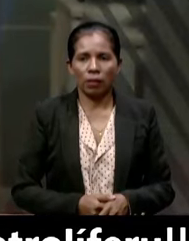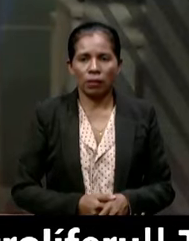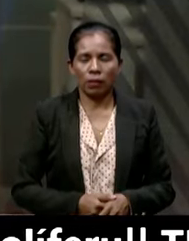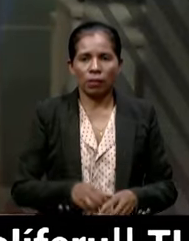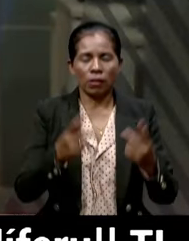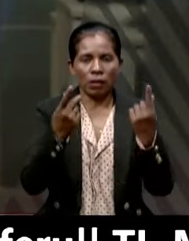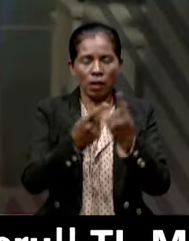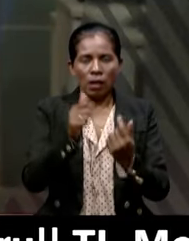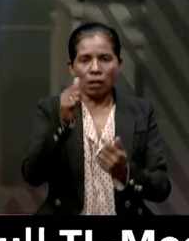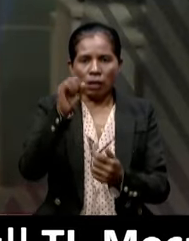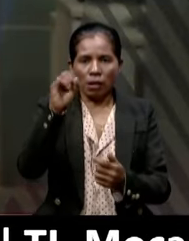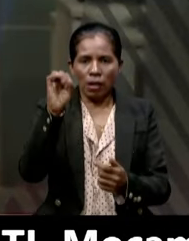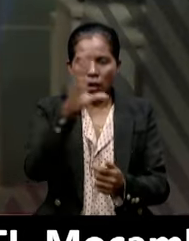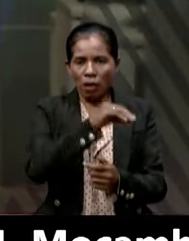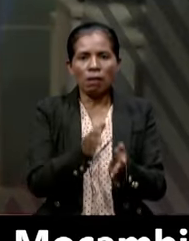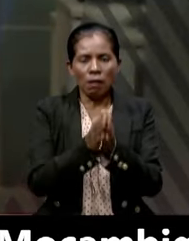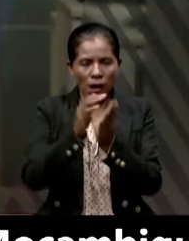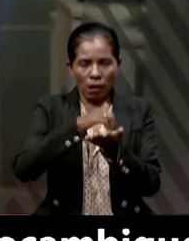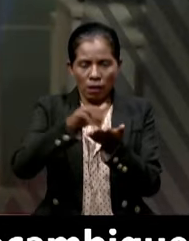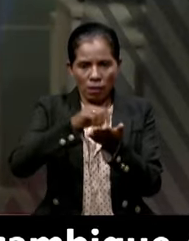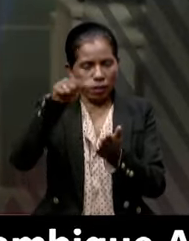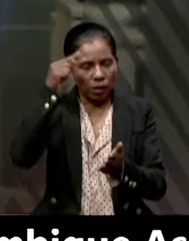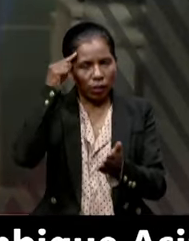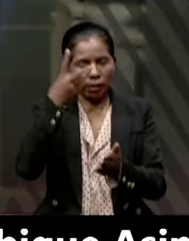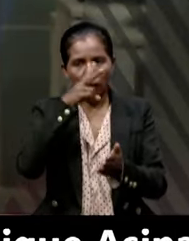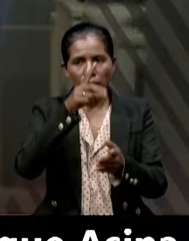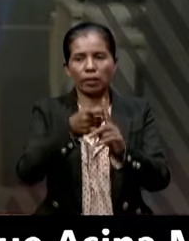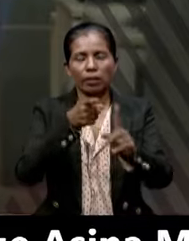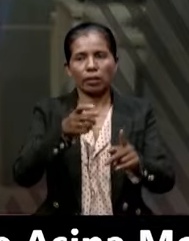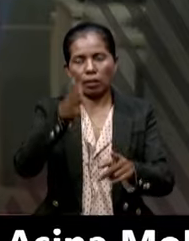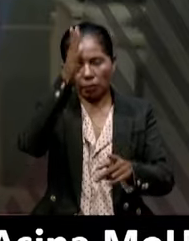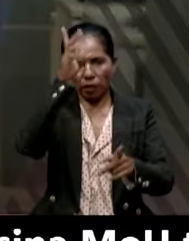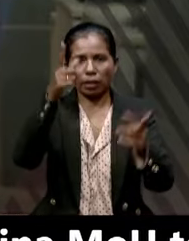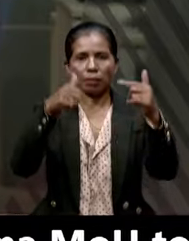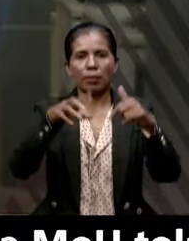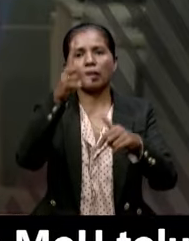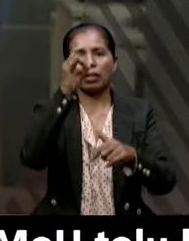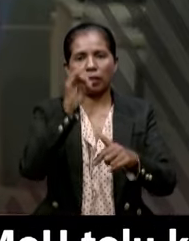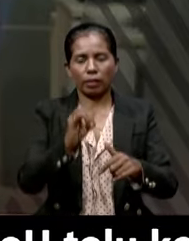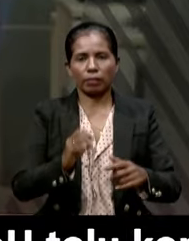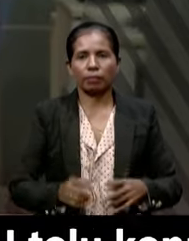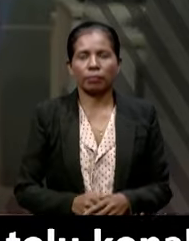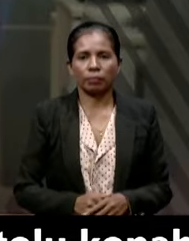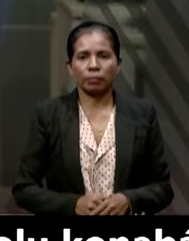Empresa Eurásia Russo licença para governo atual operação russa de Passar Bali, Medili.